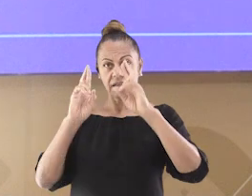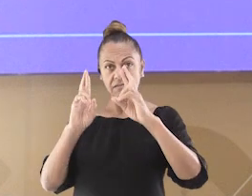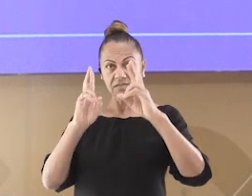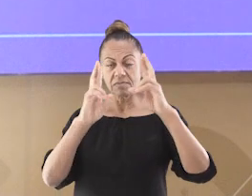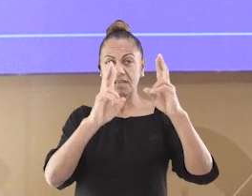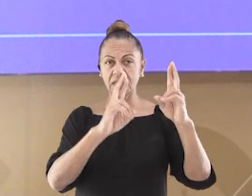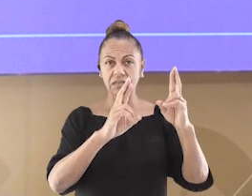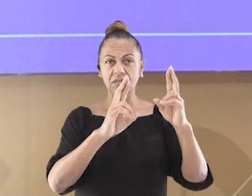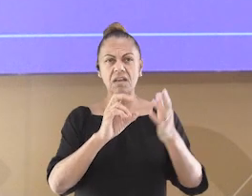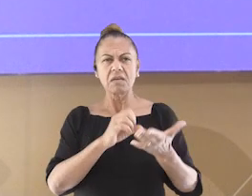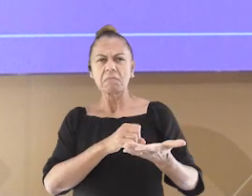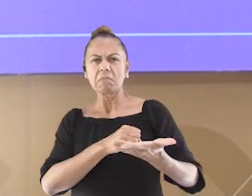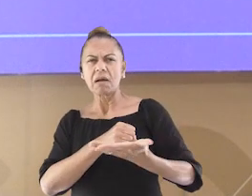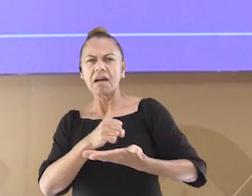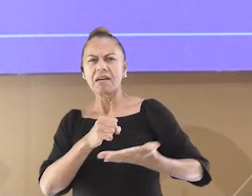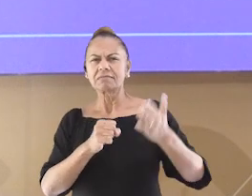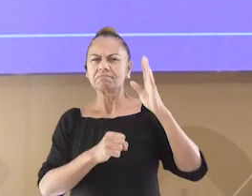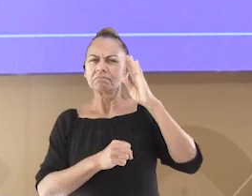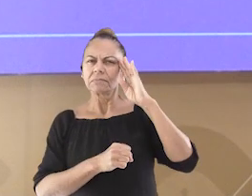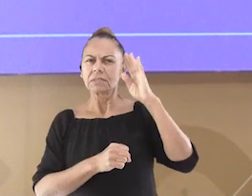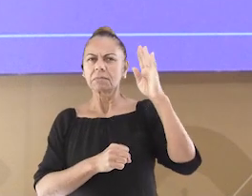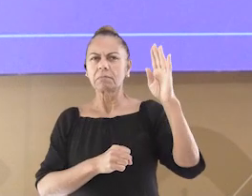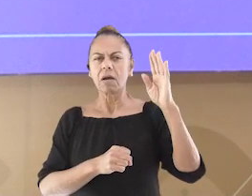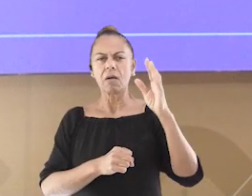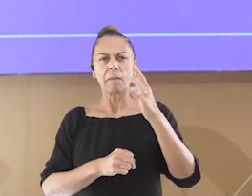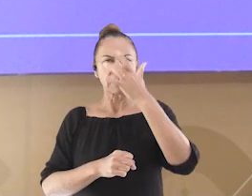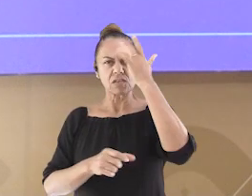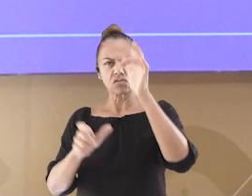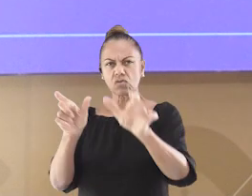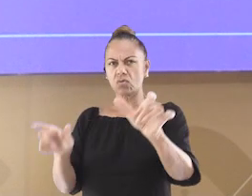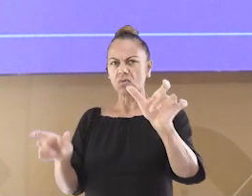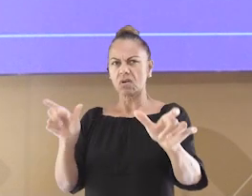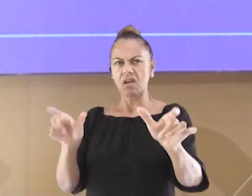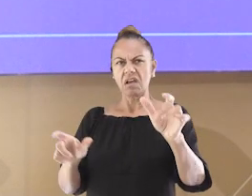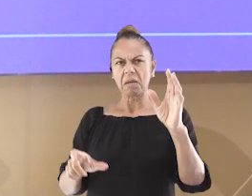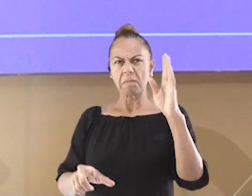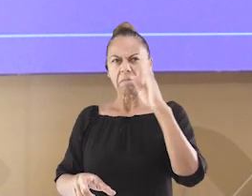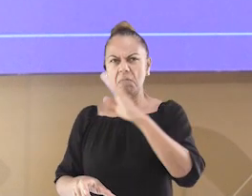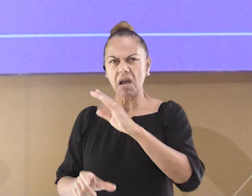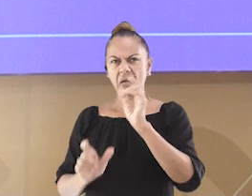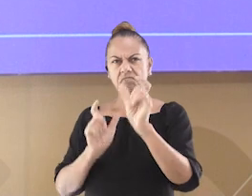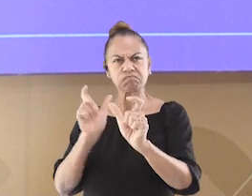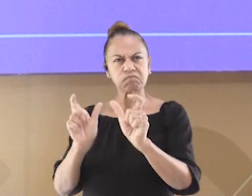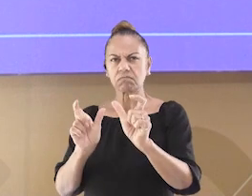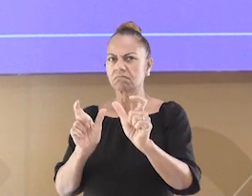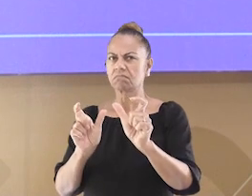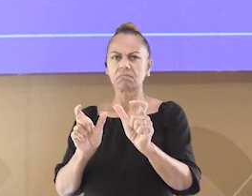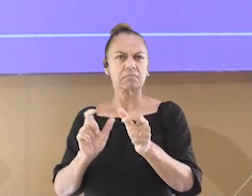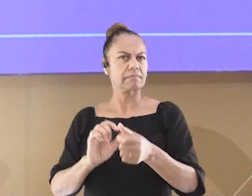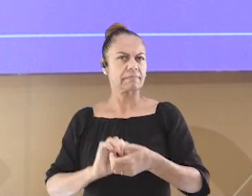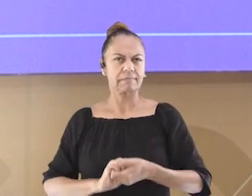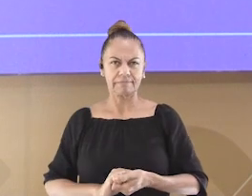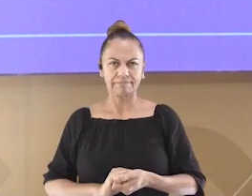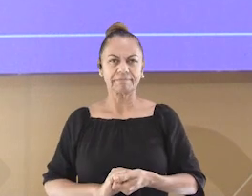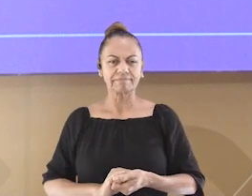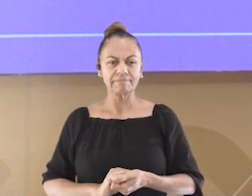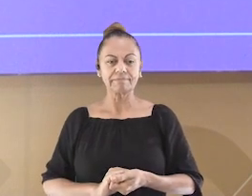o respeito pelo país e um princípio fundamental: não fazer mal aos